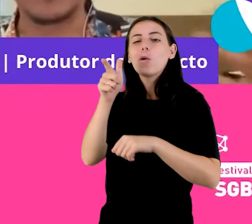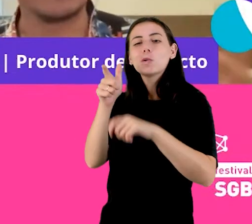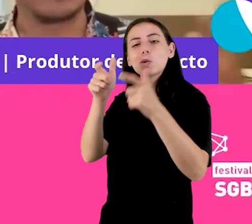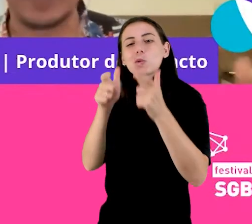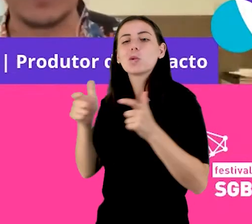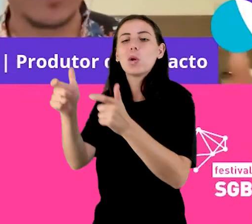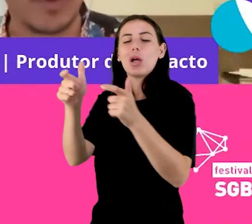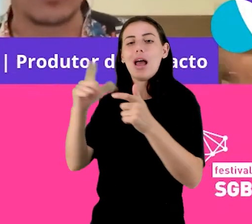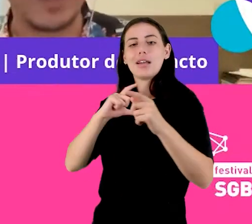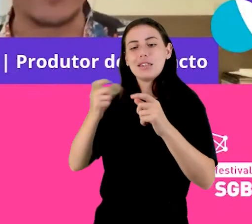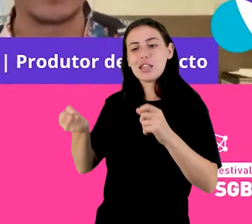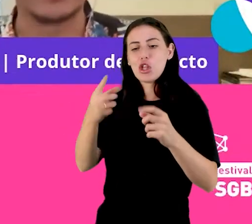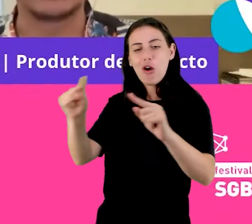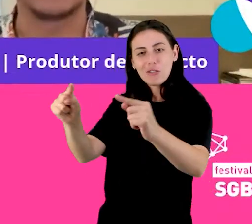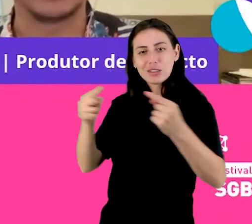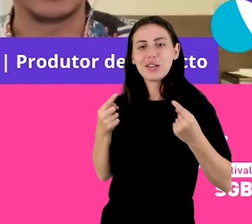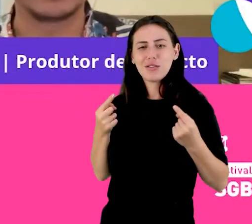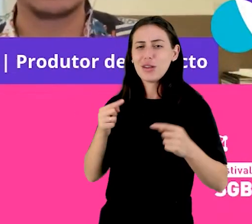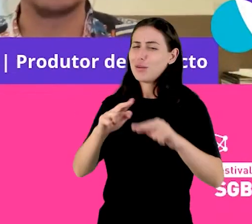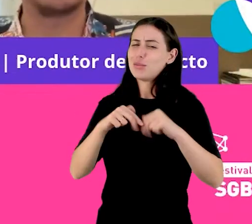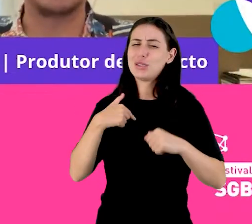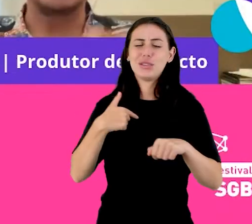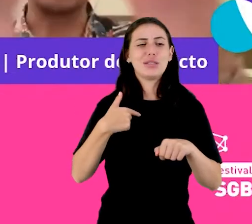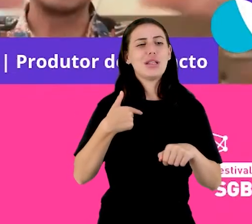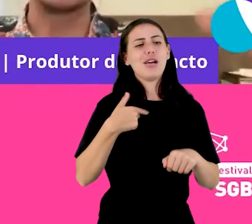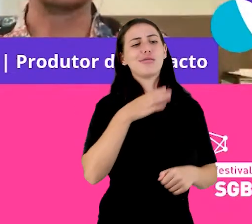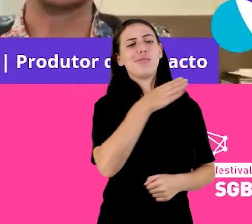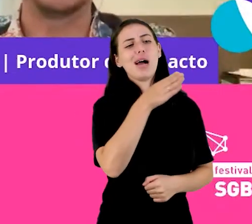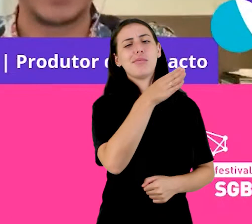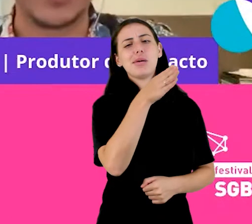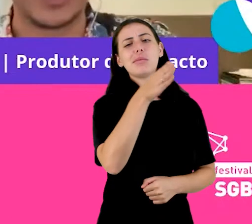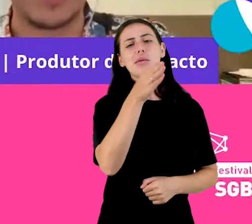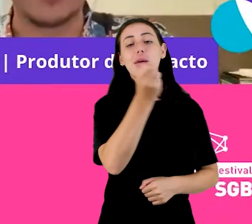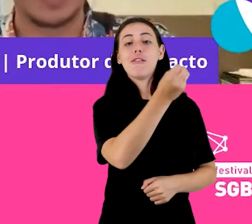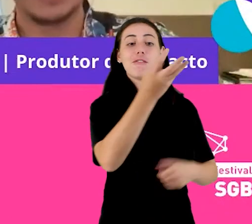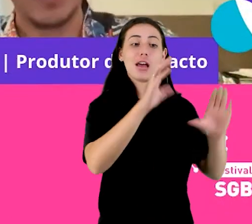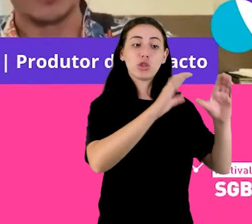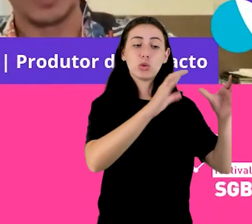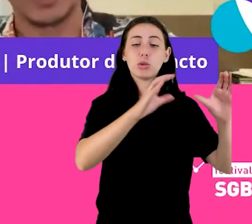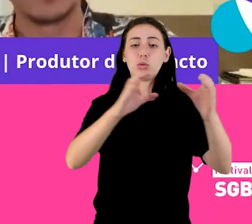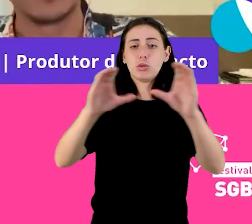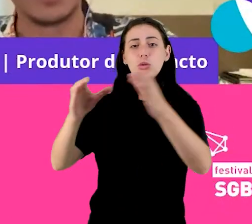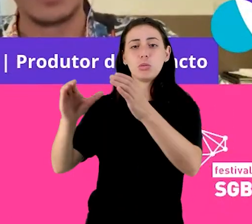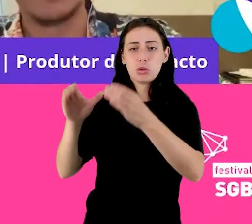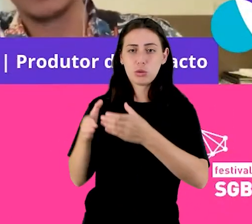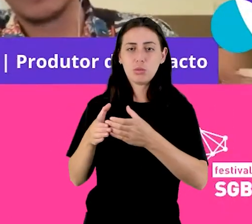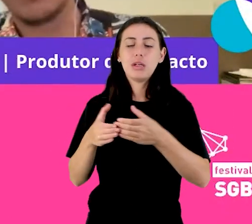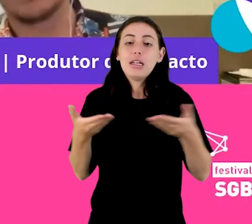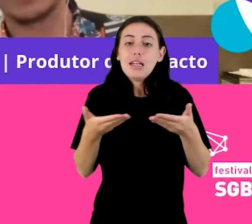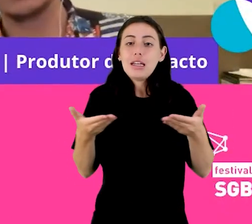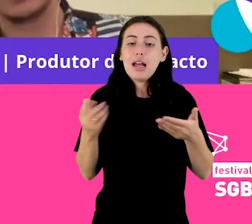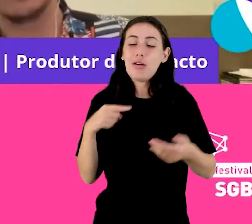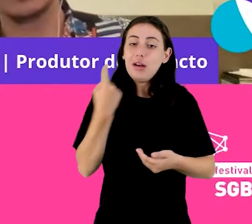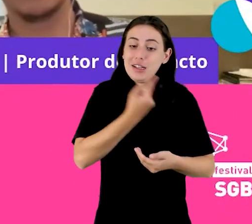Então, um pouco do perfil já existia, né? Ver a sistematização disso a partir do workshop e falar, que bom, tô aqui. Mas eu também